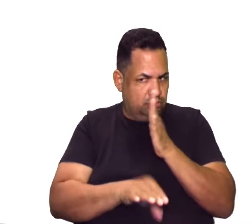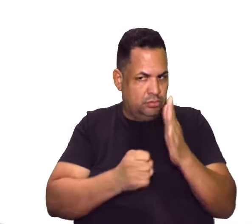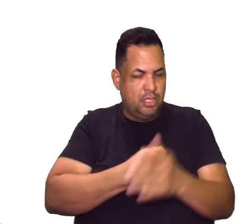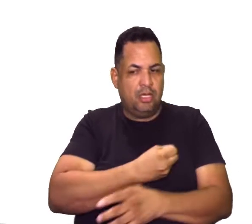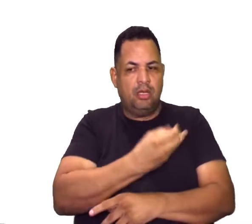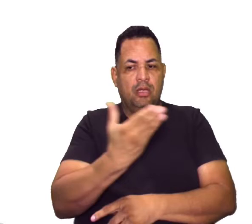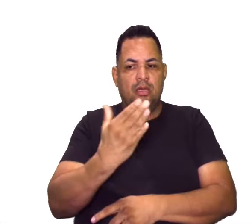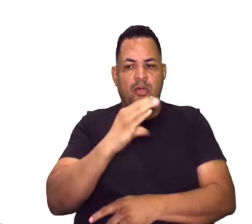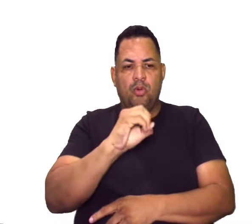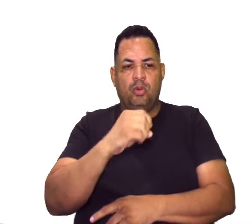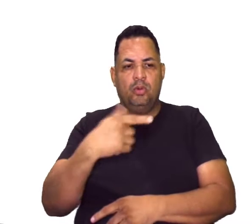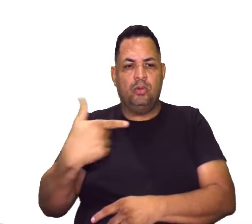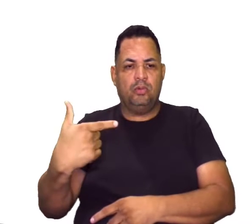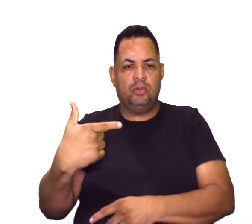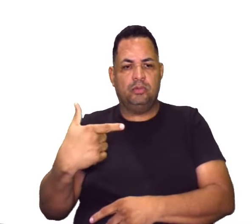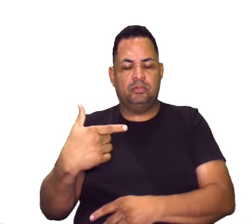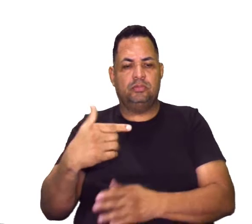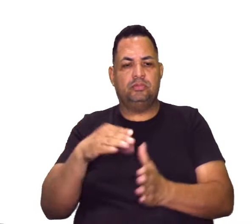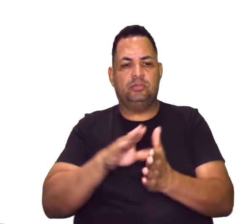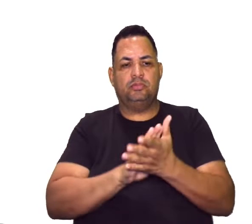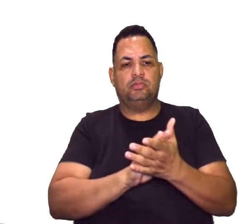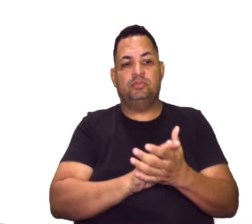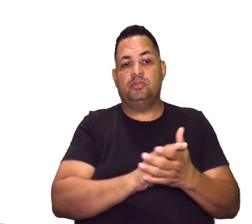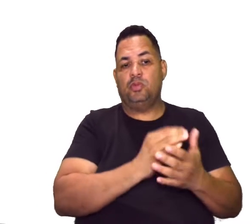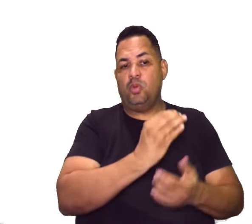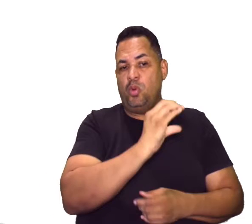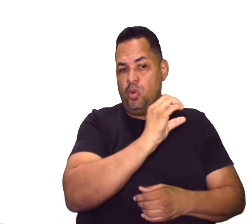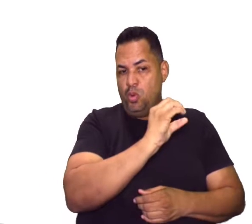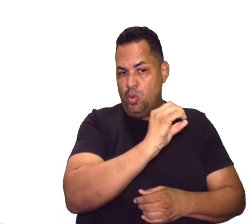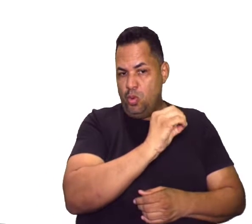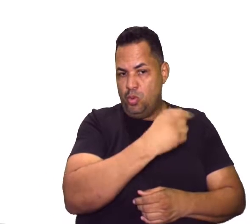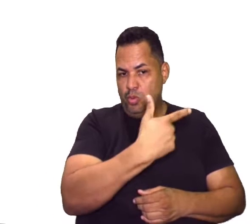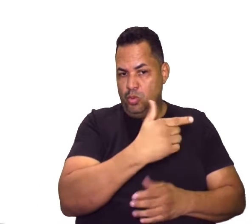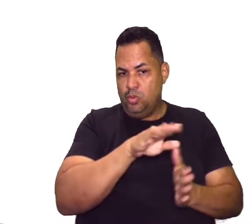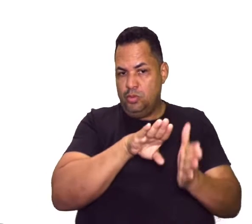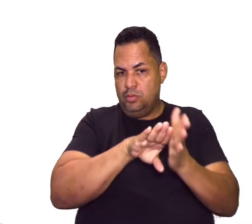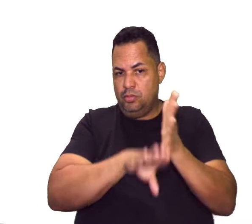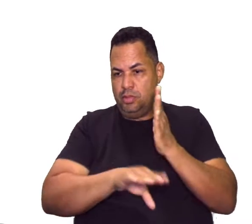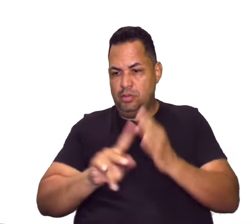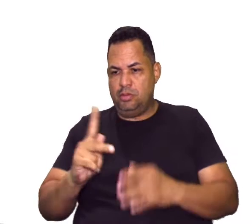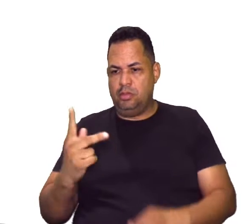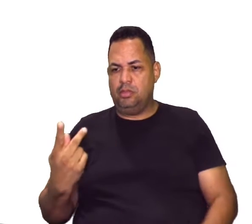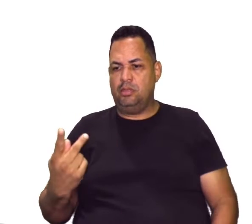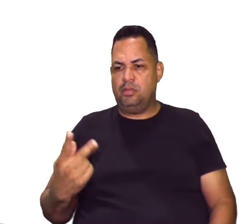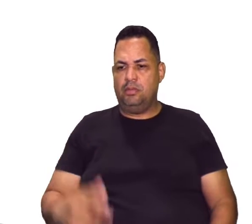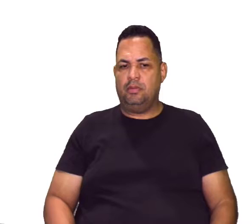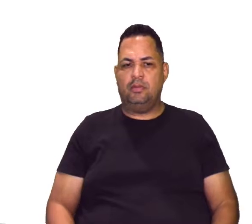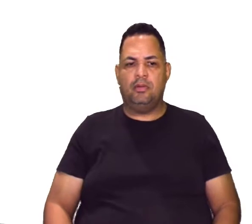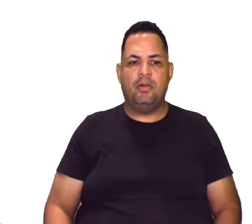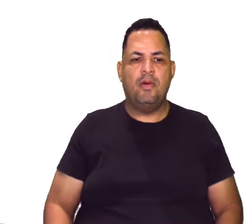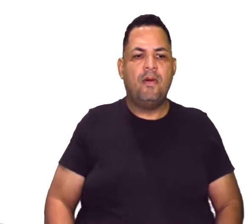de oxigênio pela quantidade de hidrogênio que você tem no composto. Então, vamos lá.